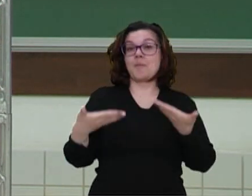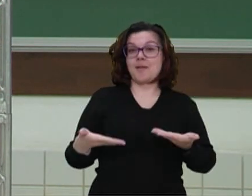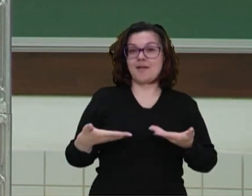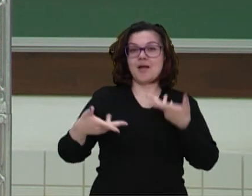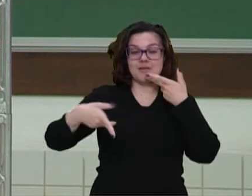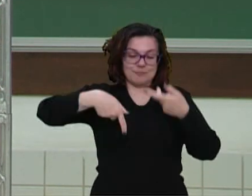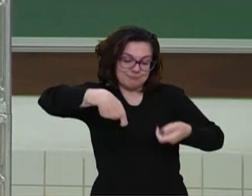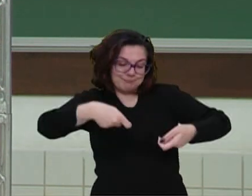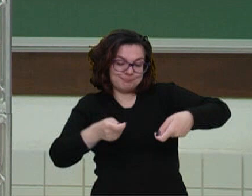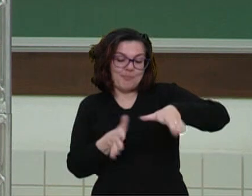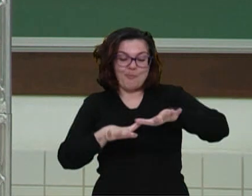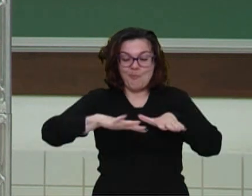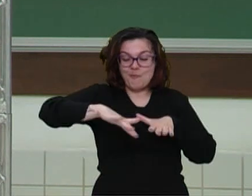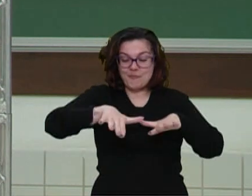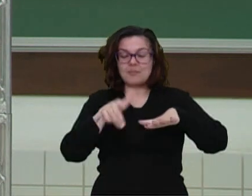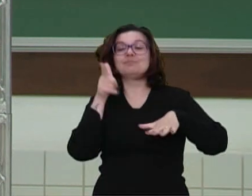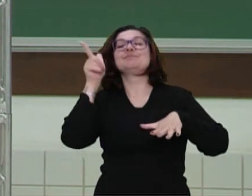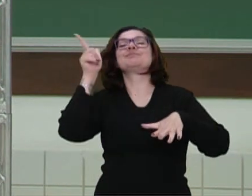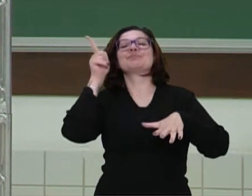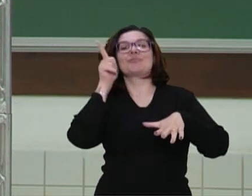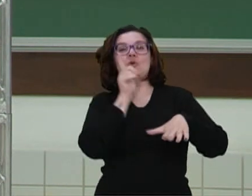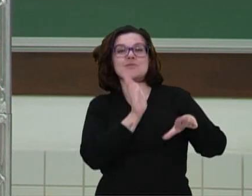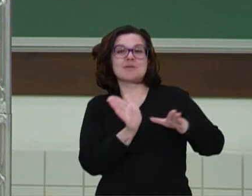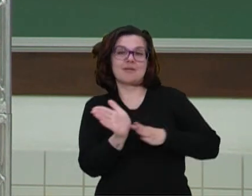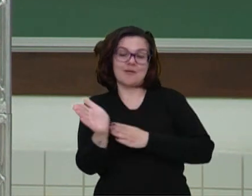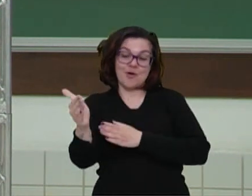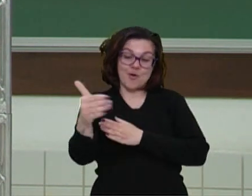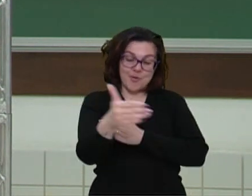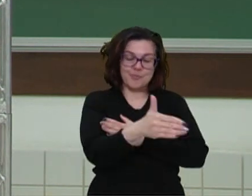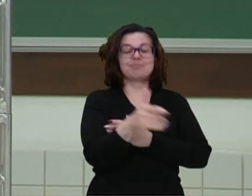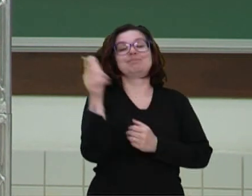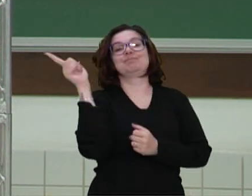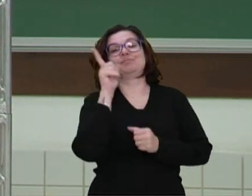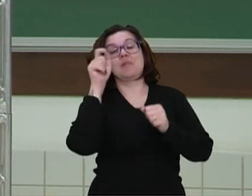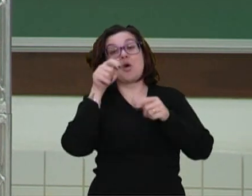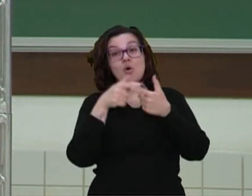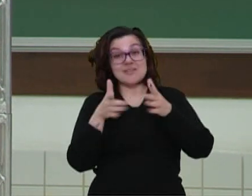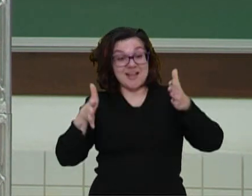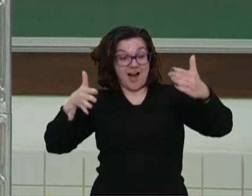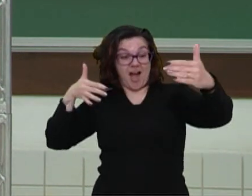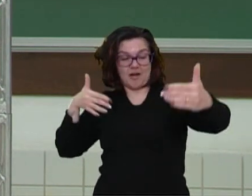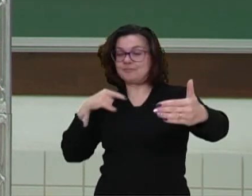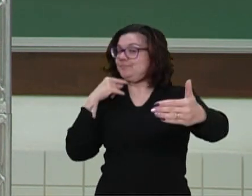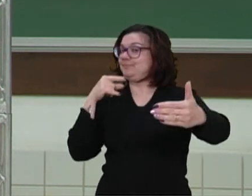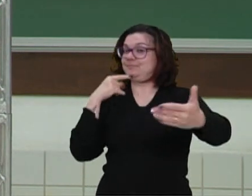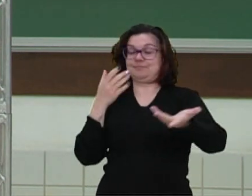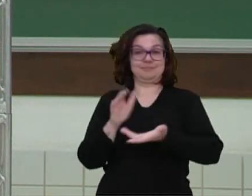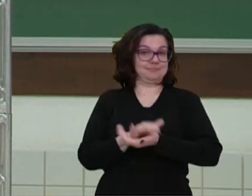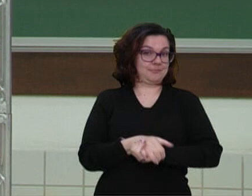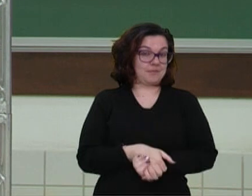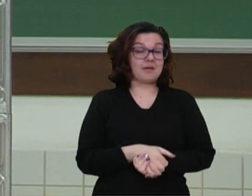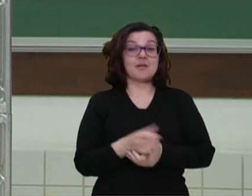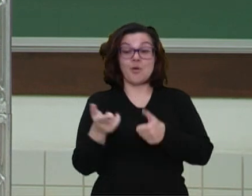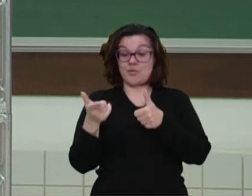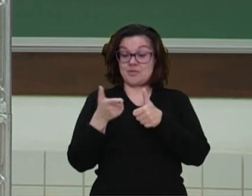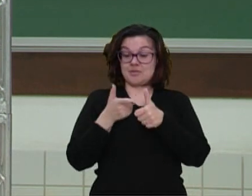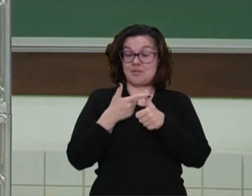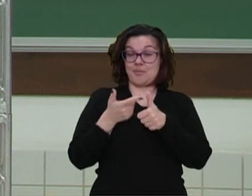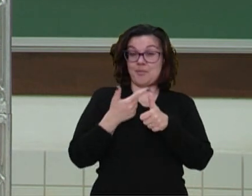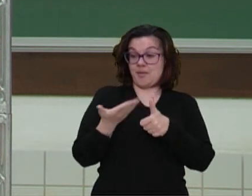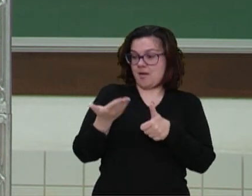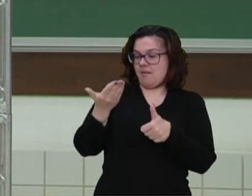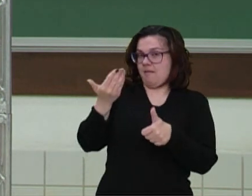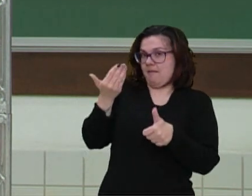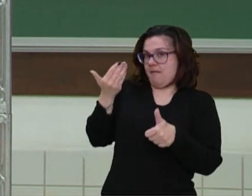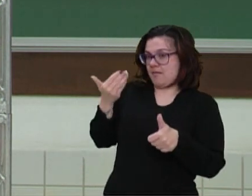manobra dentro das cidades, ele faz curva nas ruas, coisa que os tanques não faziam. Então, aquilo que a primeira leva